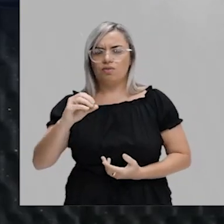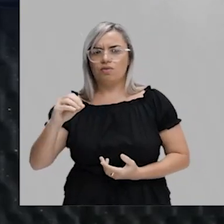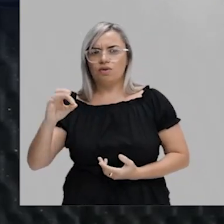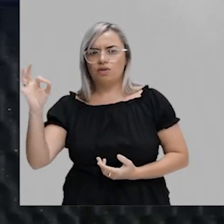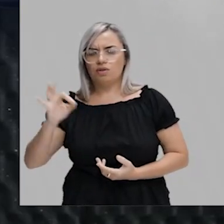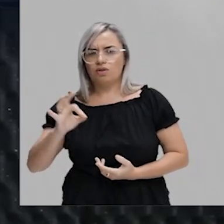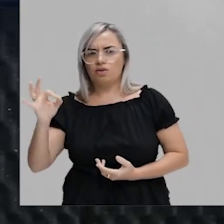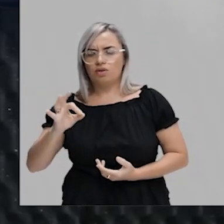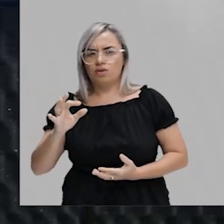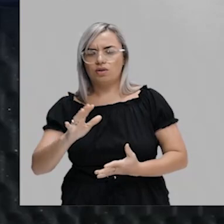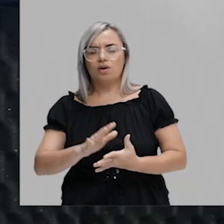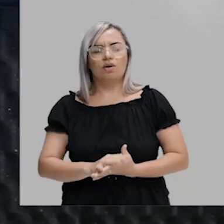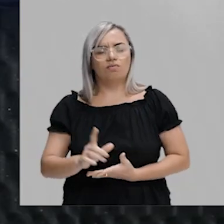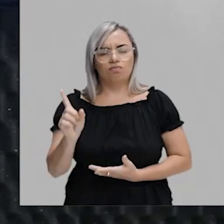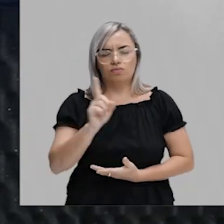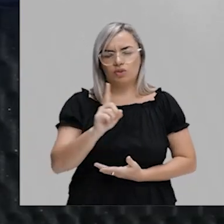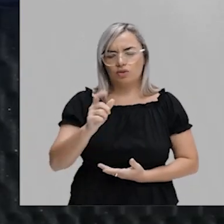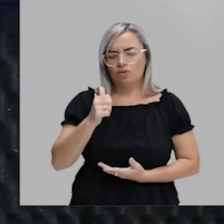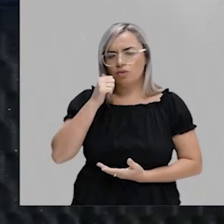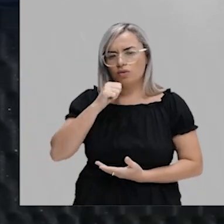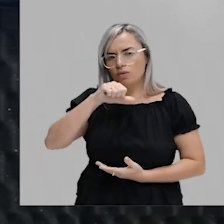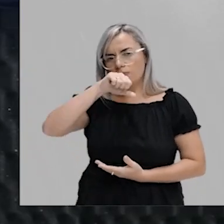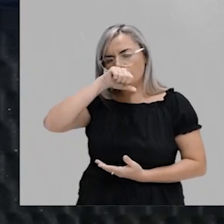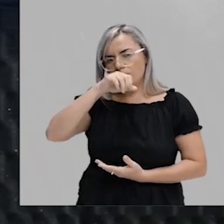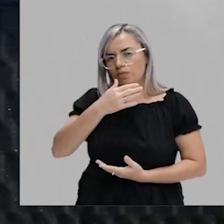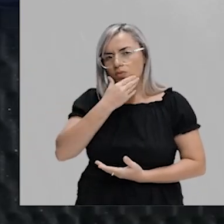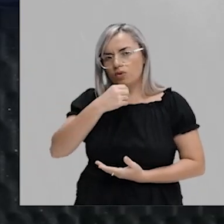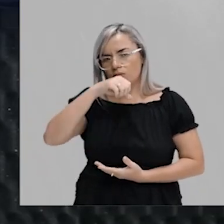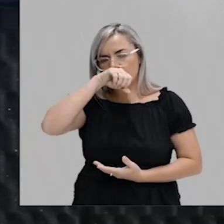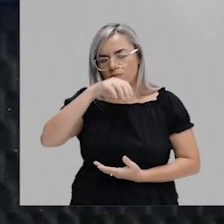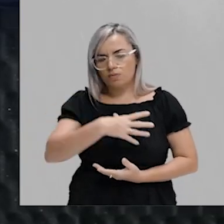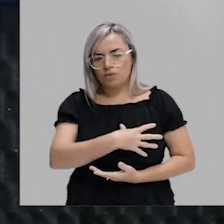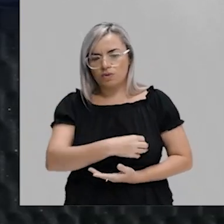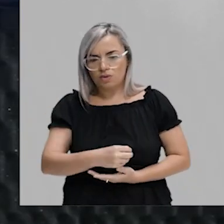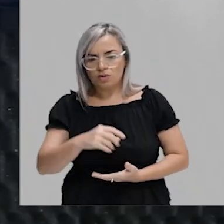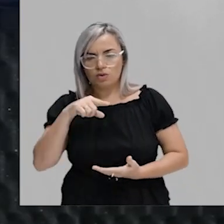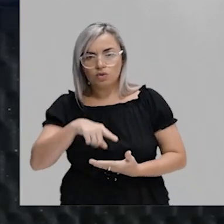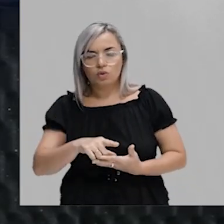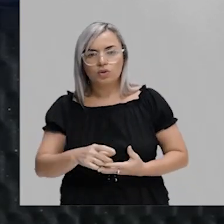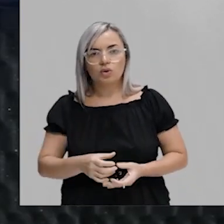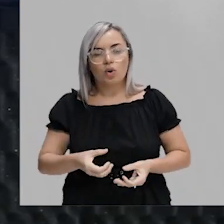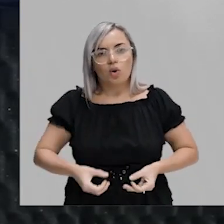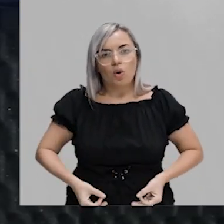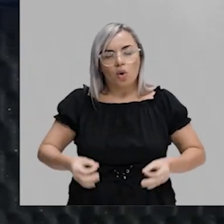de recombinação gênica durante o processo de formação dos gametas,